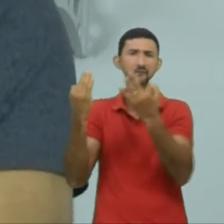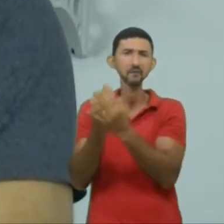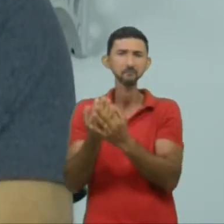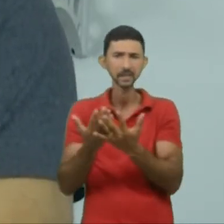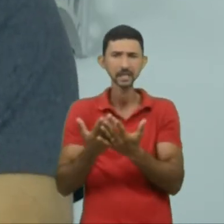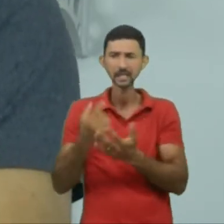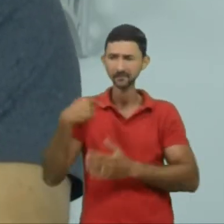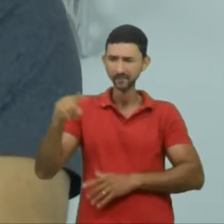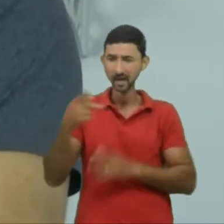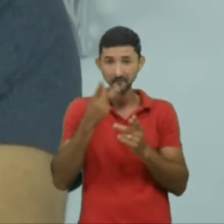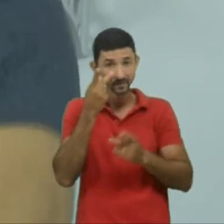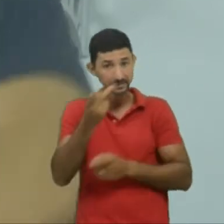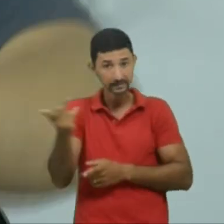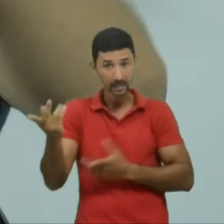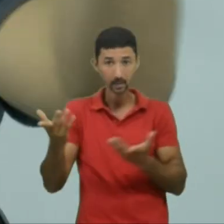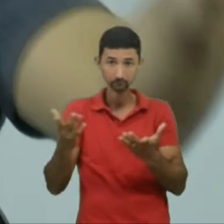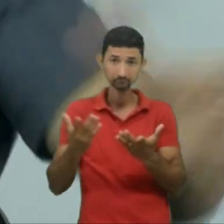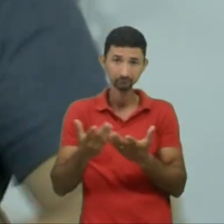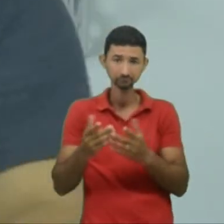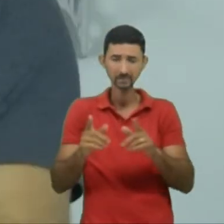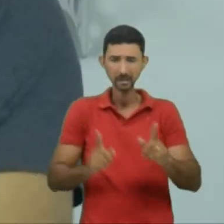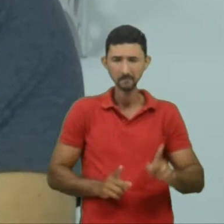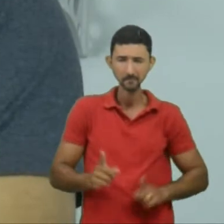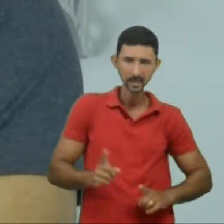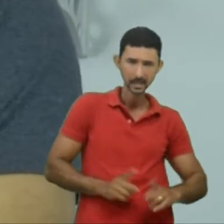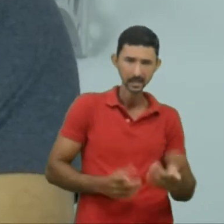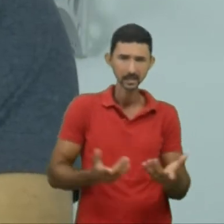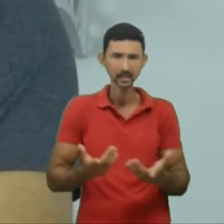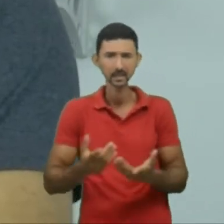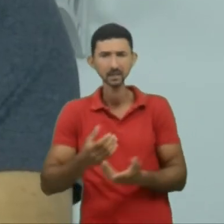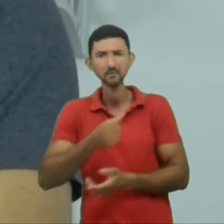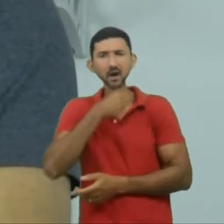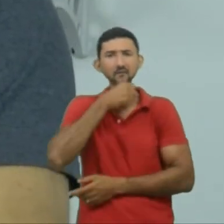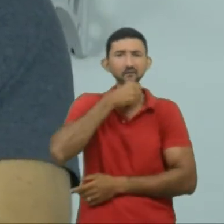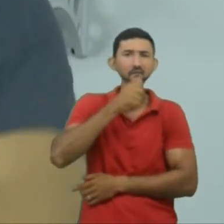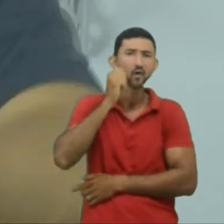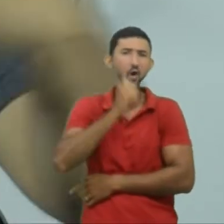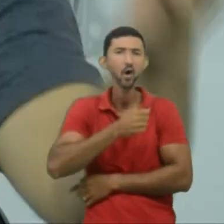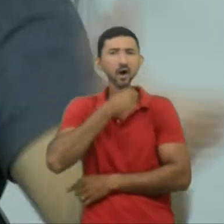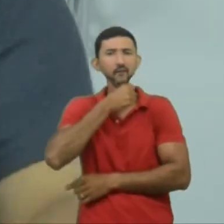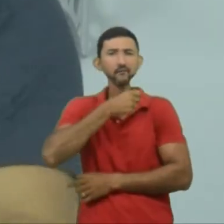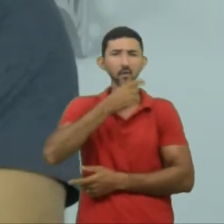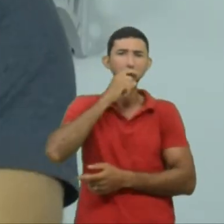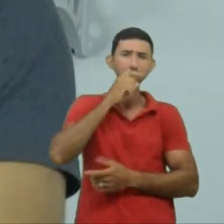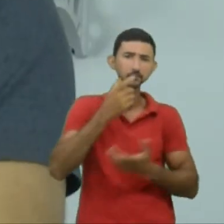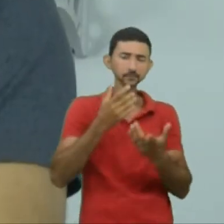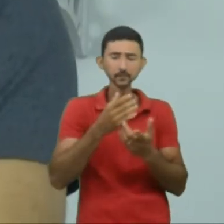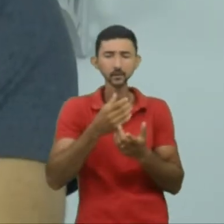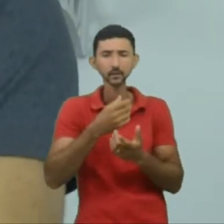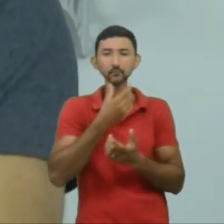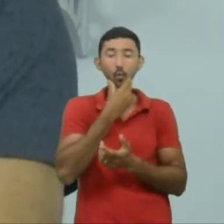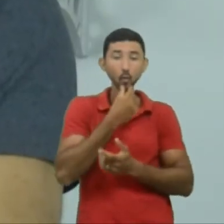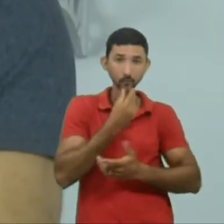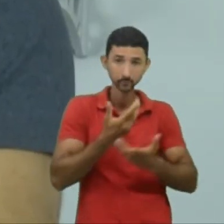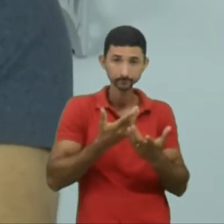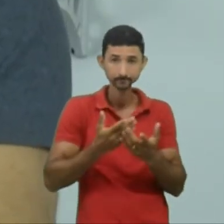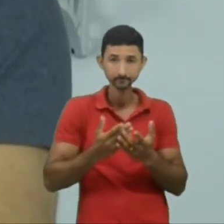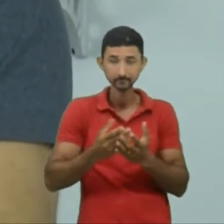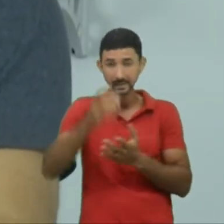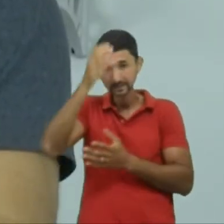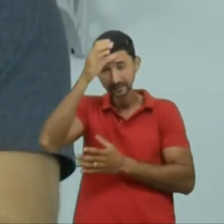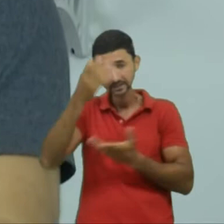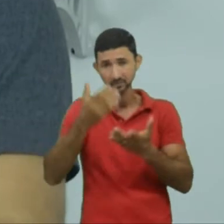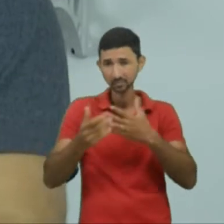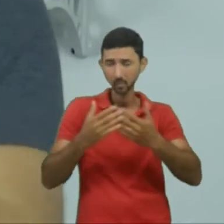bem informal mesmo, certo? Seus primos, sua avó, seu avô, seu tio, sua tia. Você às vezes fica